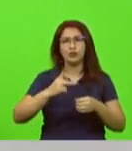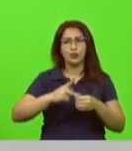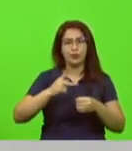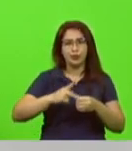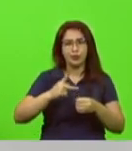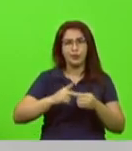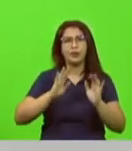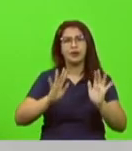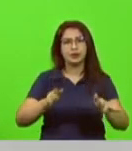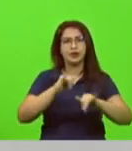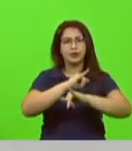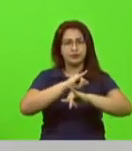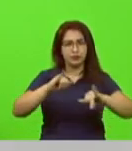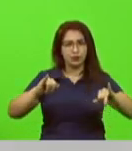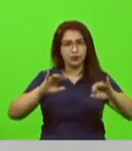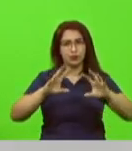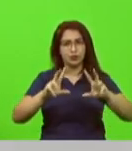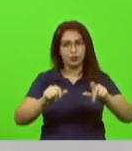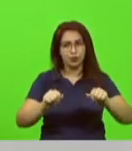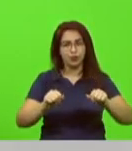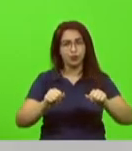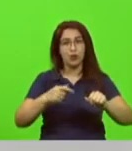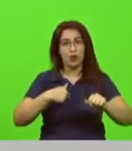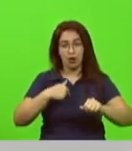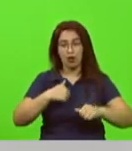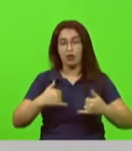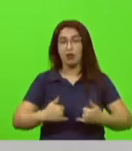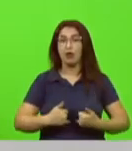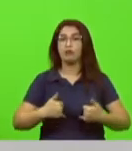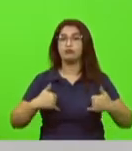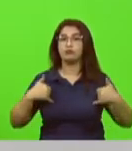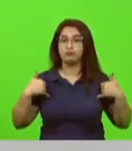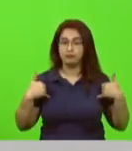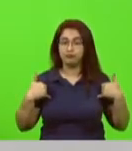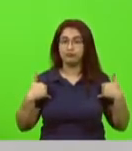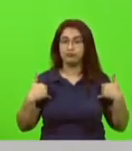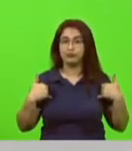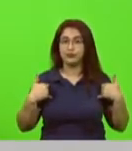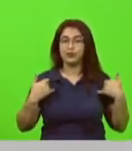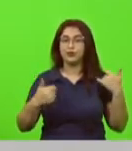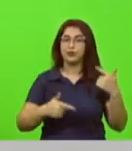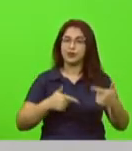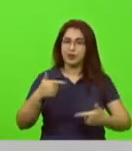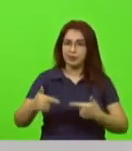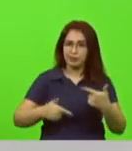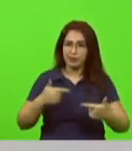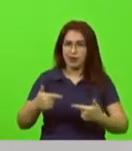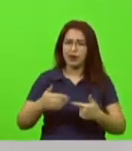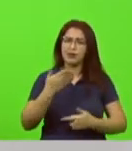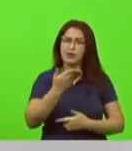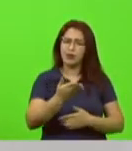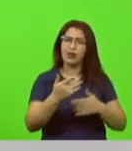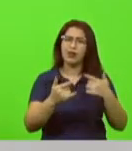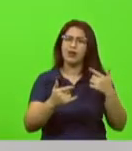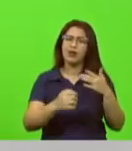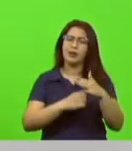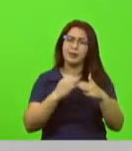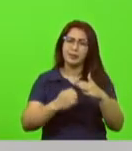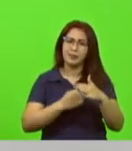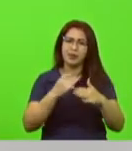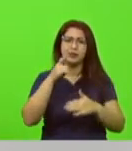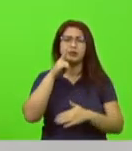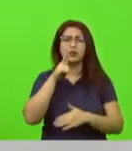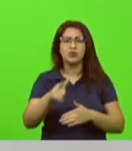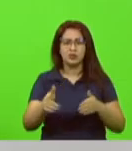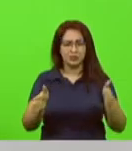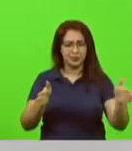aqui, né, onde eu tenho o maior orgulho de ter trabalhado nessa empresa, onde ela conseguiu, neste